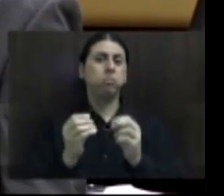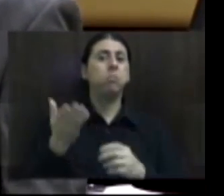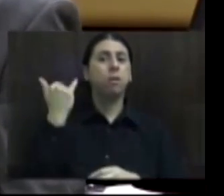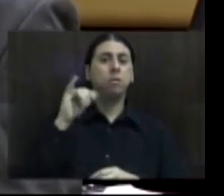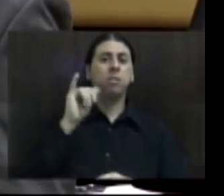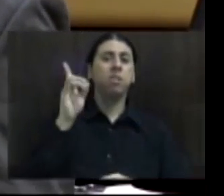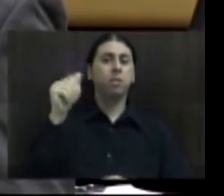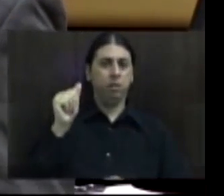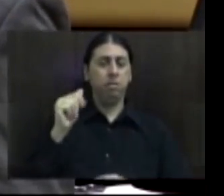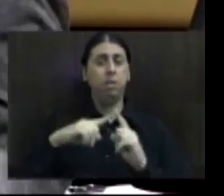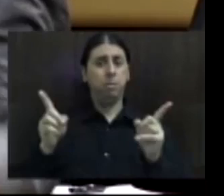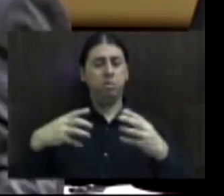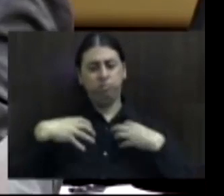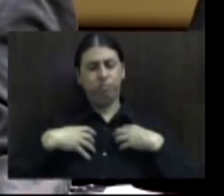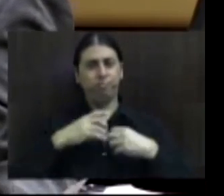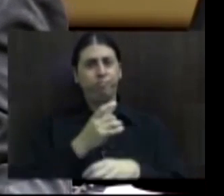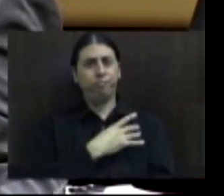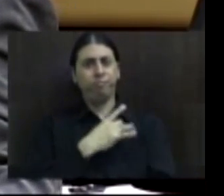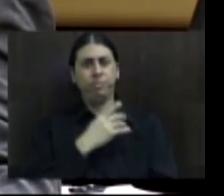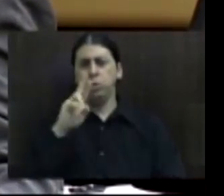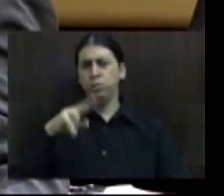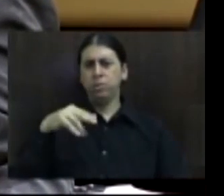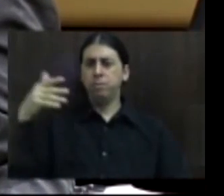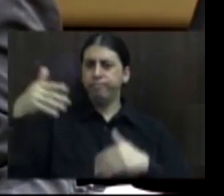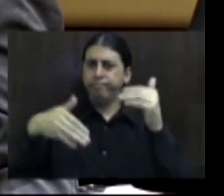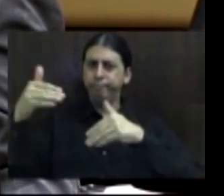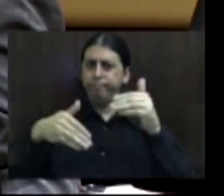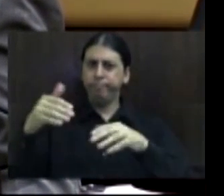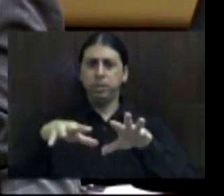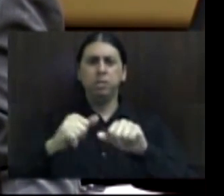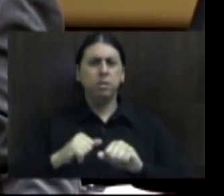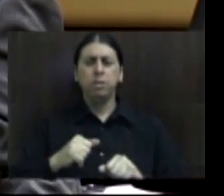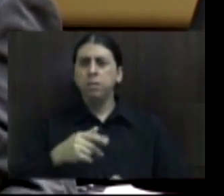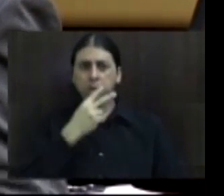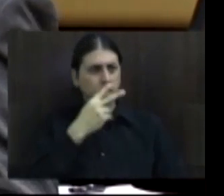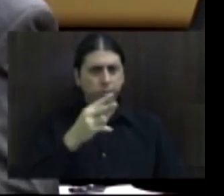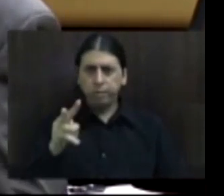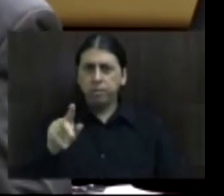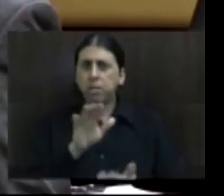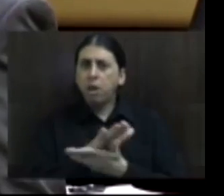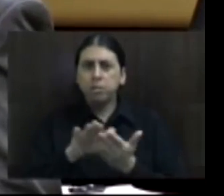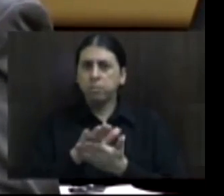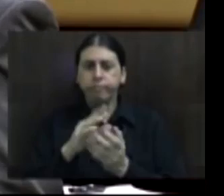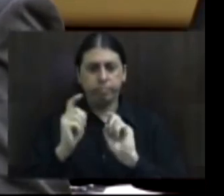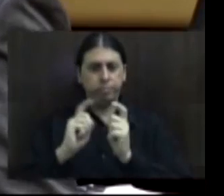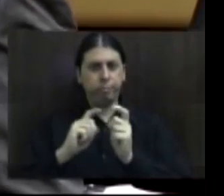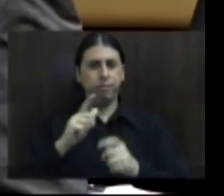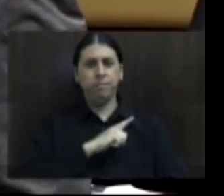só que de maneira covarde ele nunca aparecia para para debater o governo passado porque o PT tem na